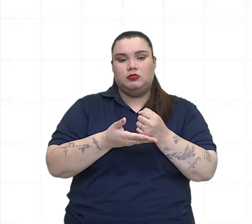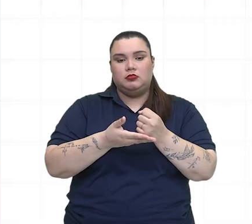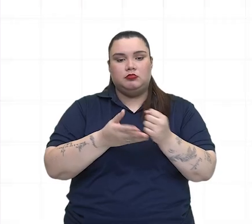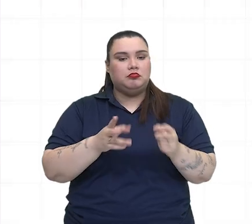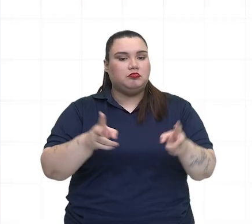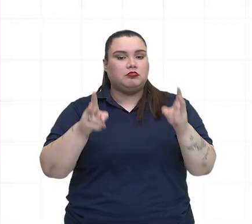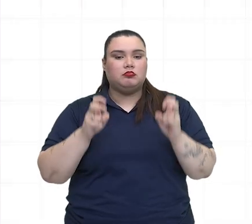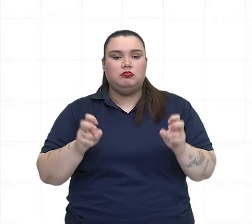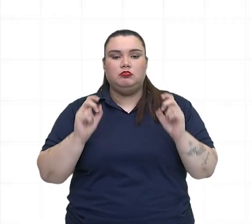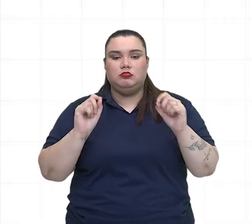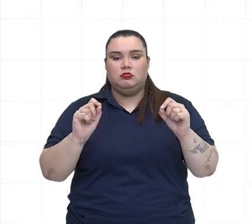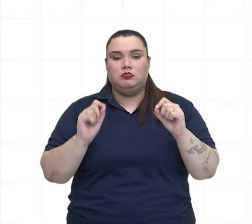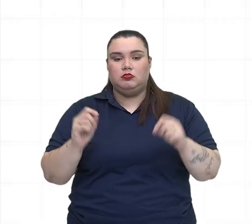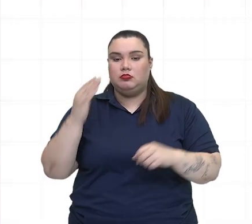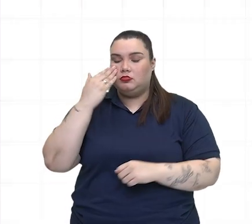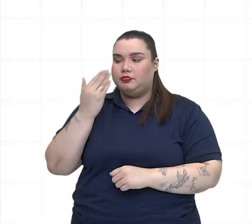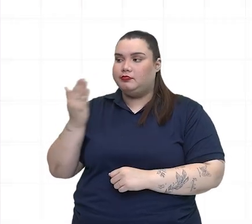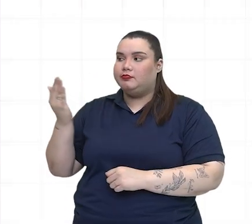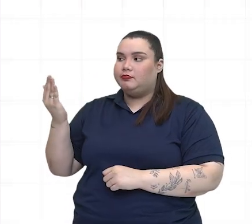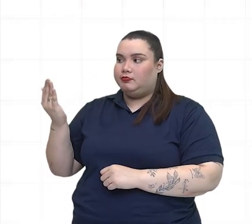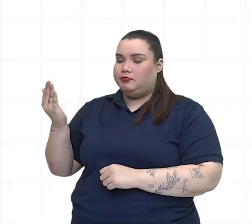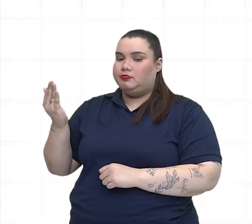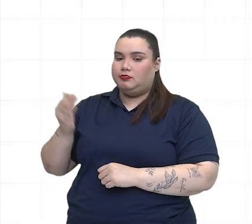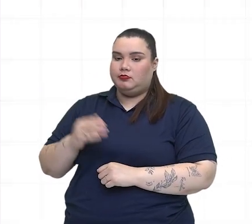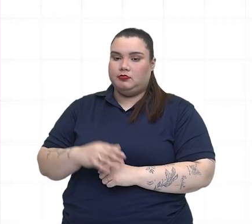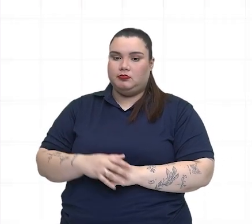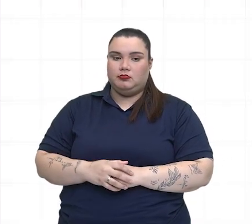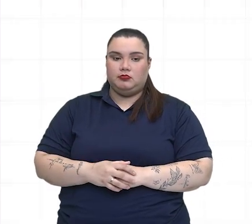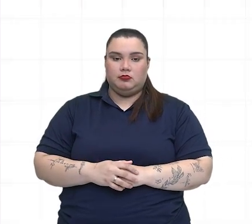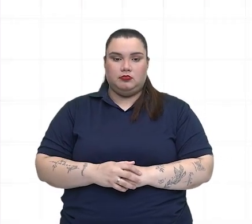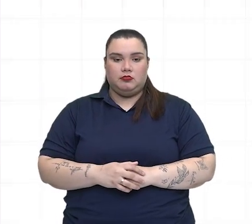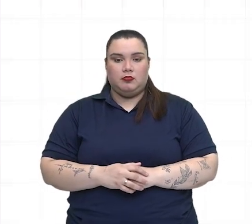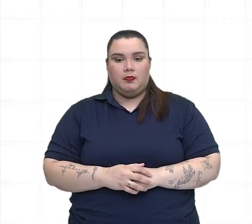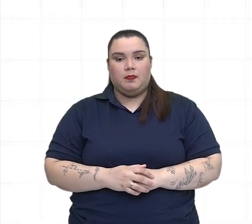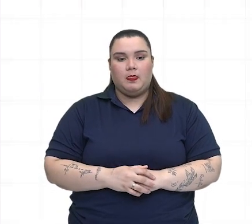está observando aqui? Primeiro, você tem